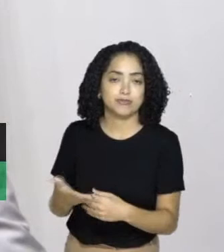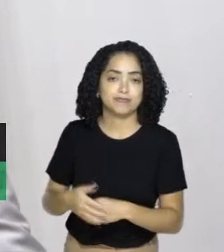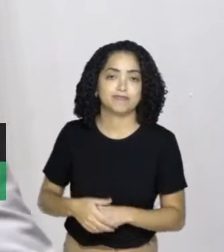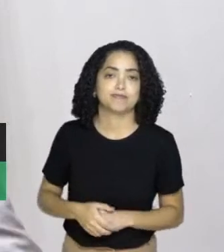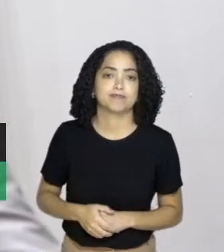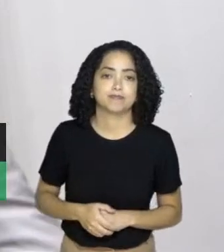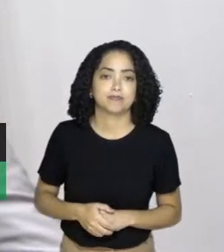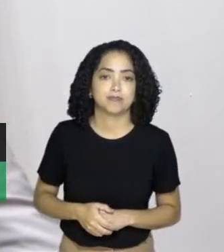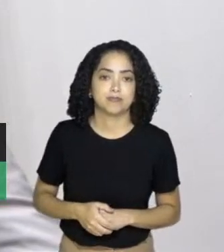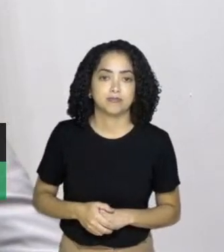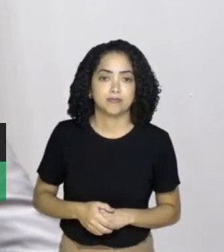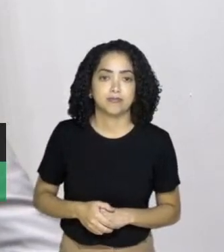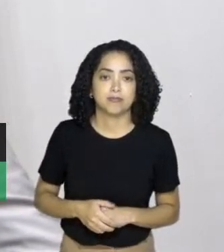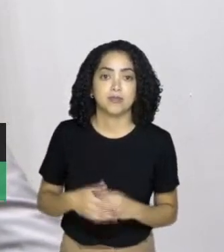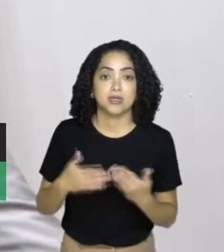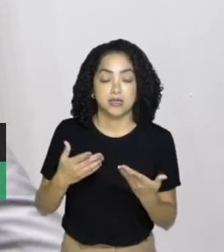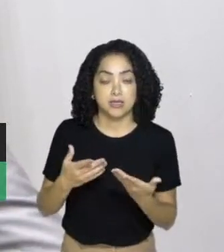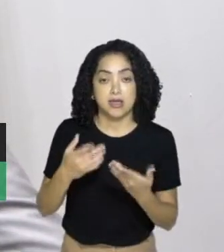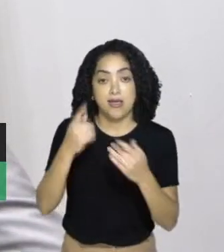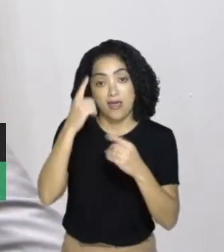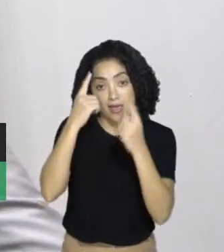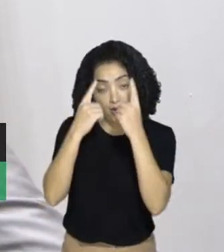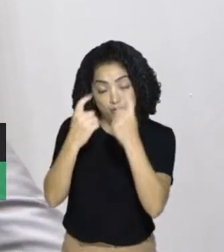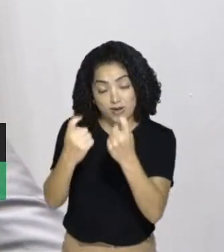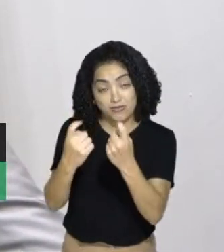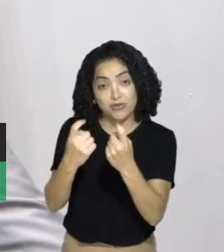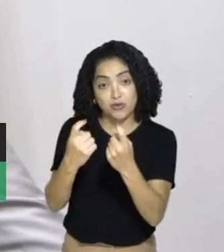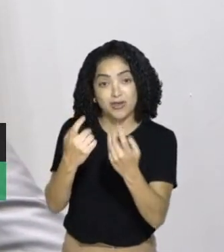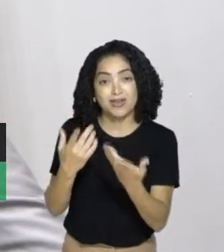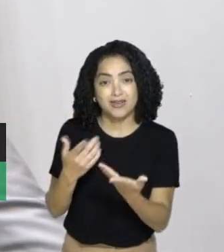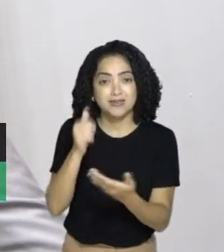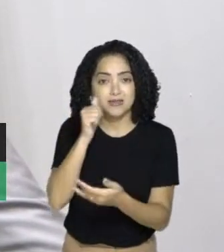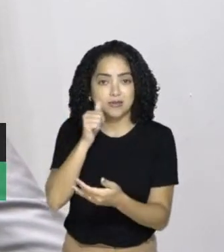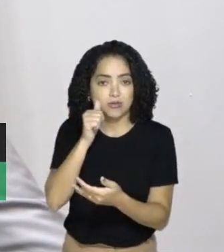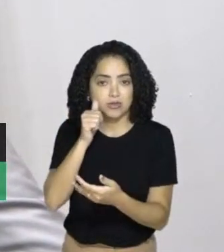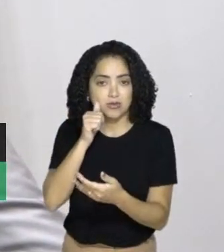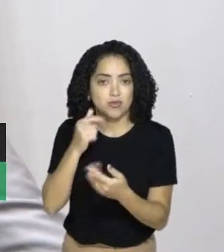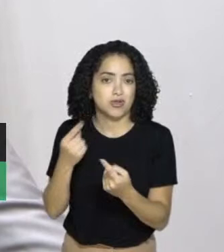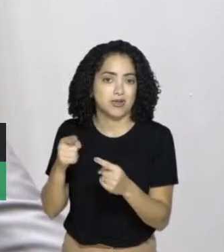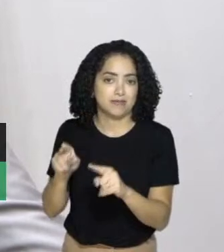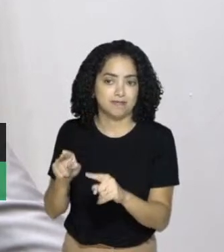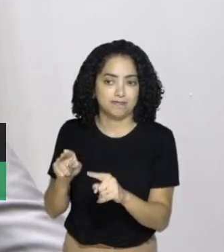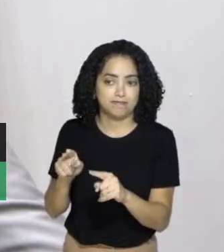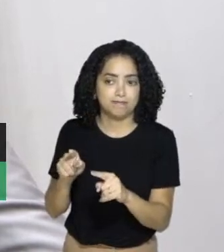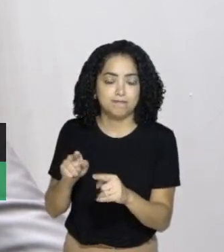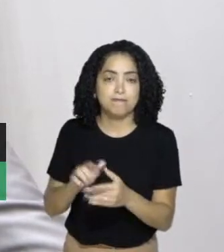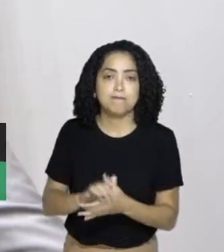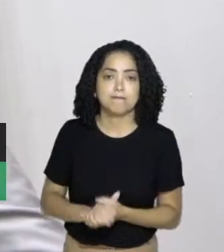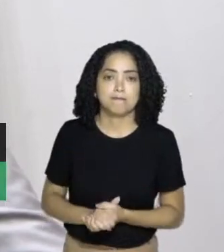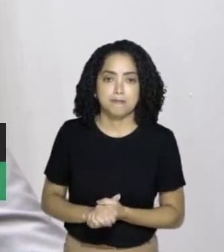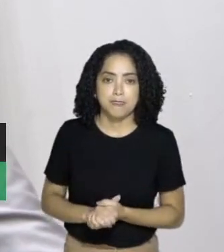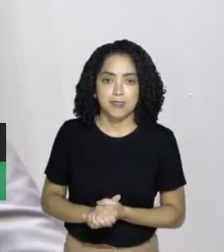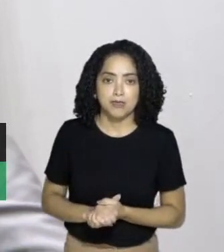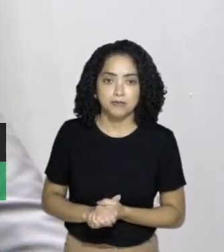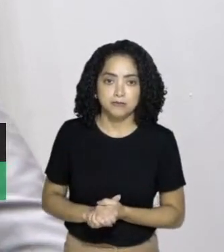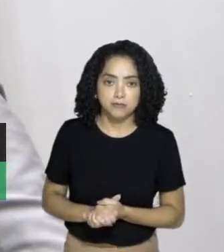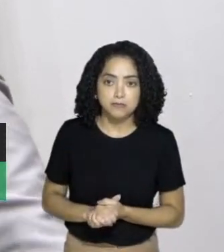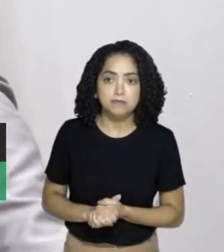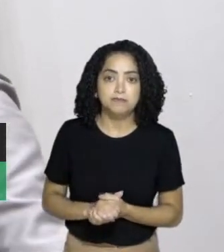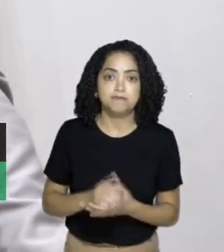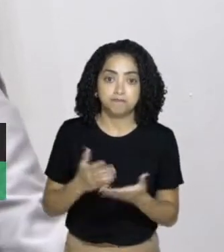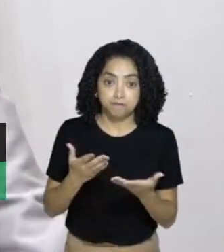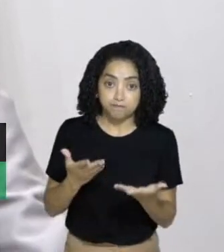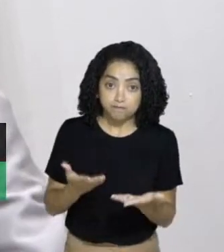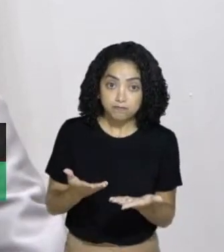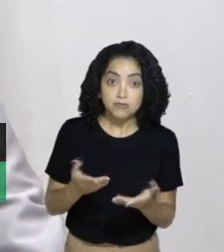Isso é uma violência brutal contra a mulher. Imagine, ela não poder trabalhar porque não tem onde deixar o filhinho dela. Violência contra a mulher